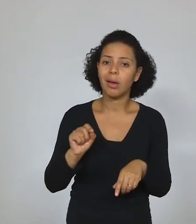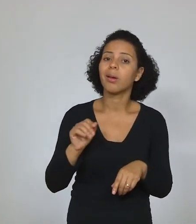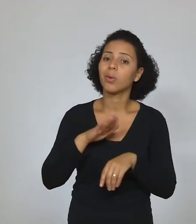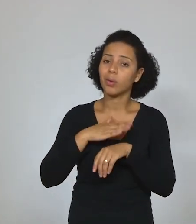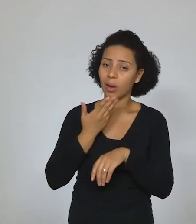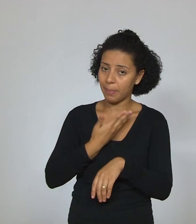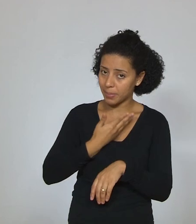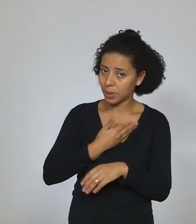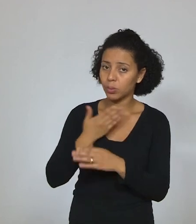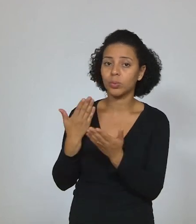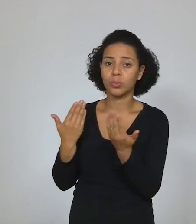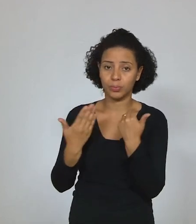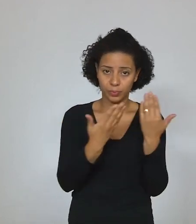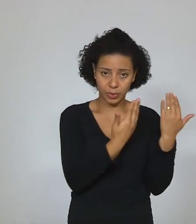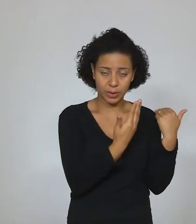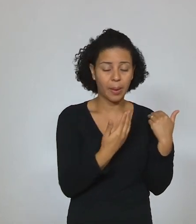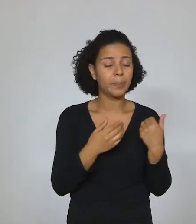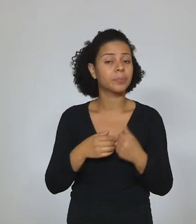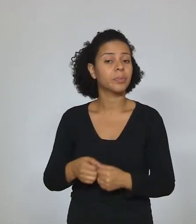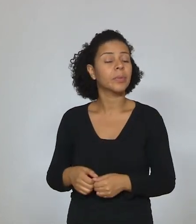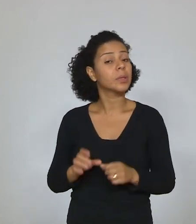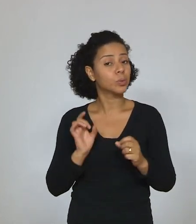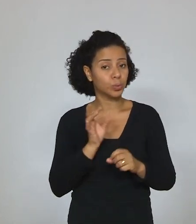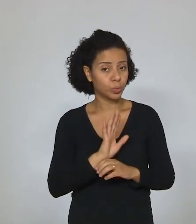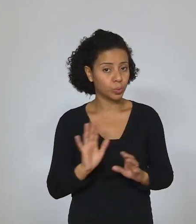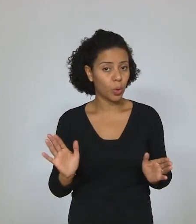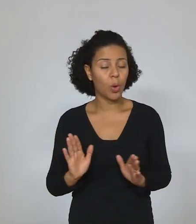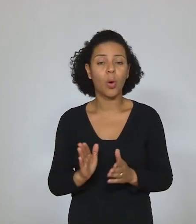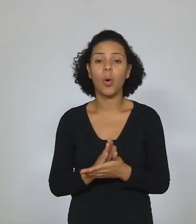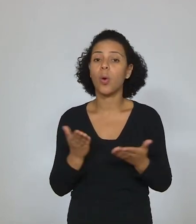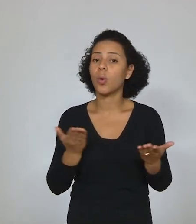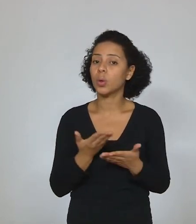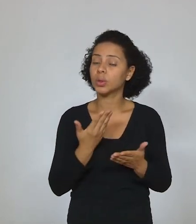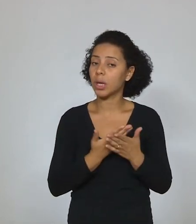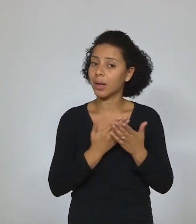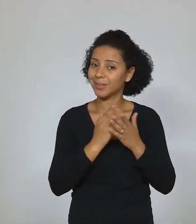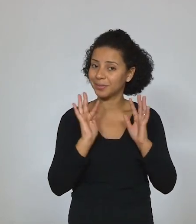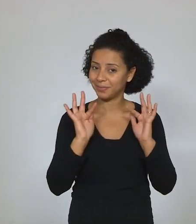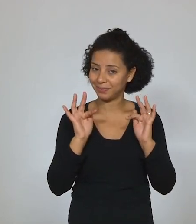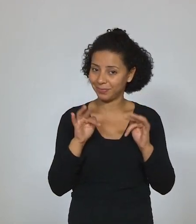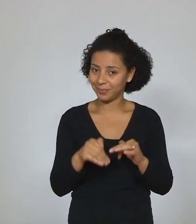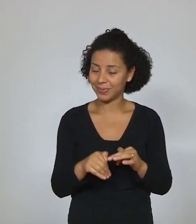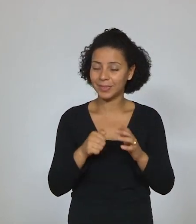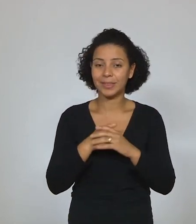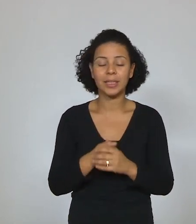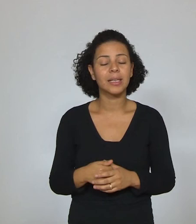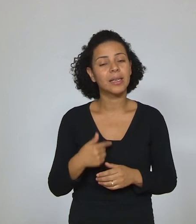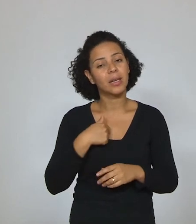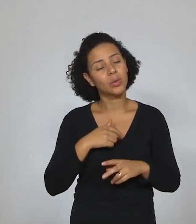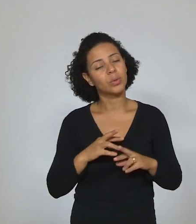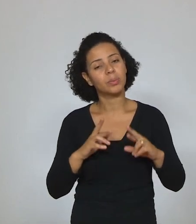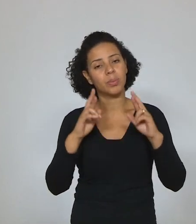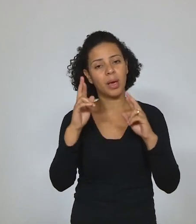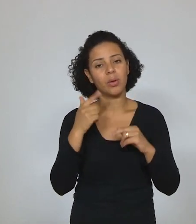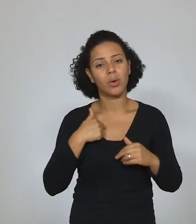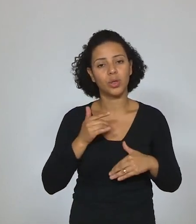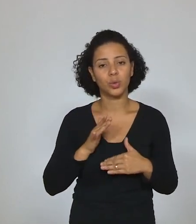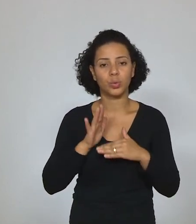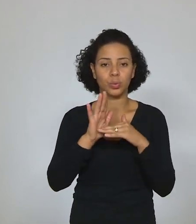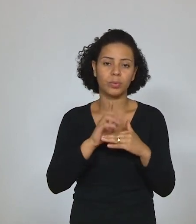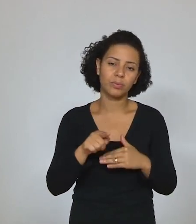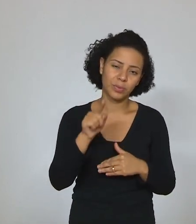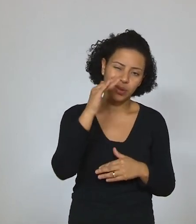seus colegas e professores. É isso, alunos, chegamos ao fim de mais uma aula. Com ela, espero ter contribuído para que